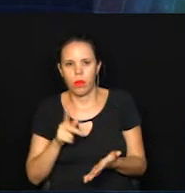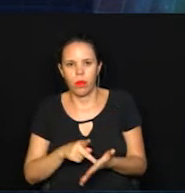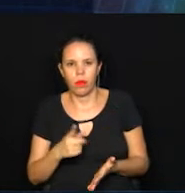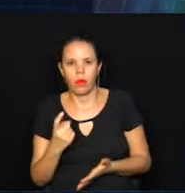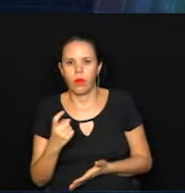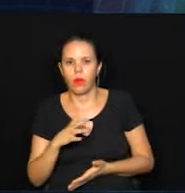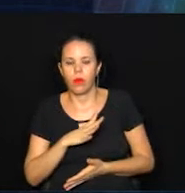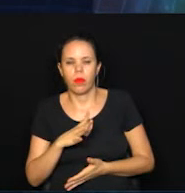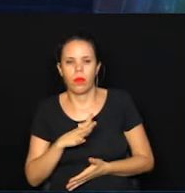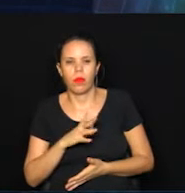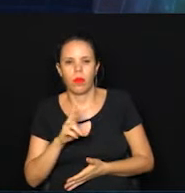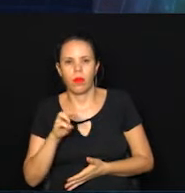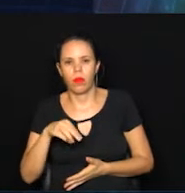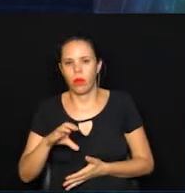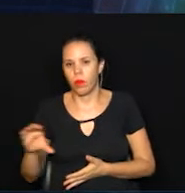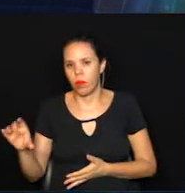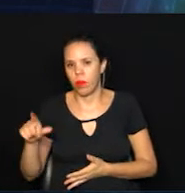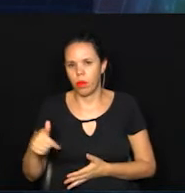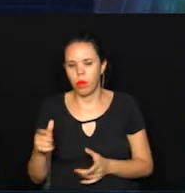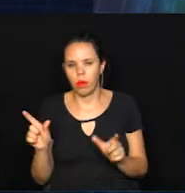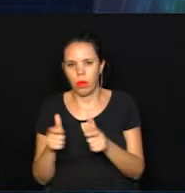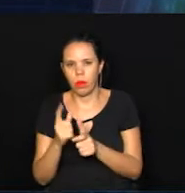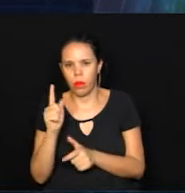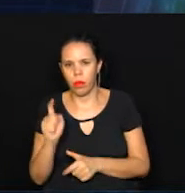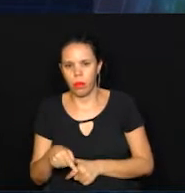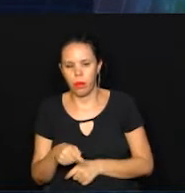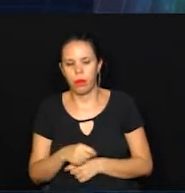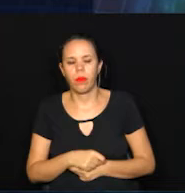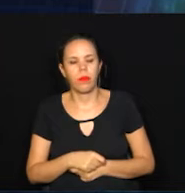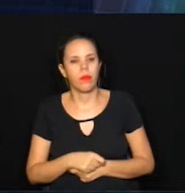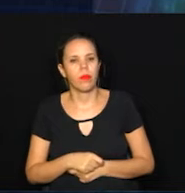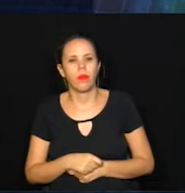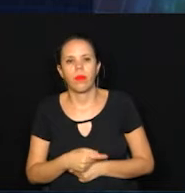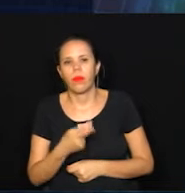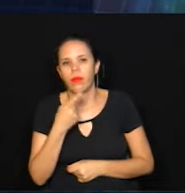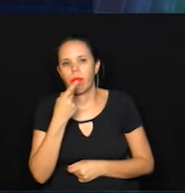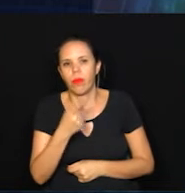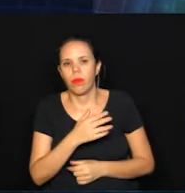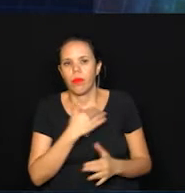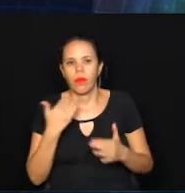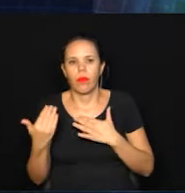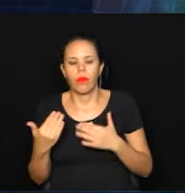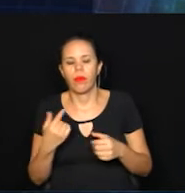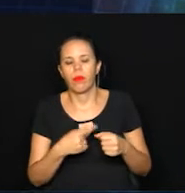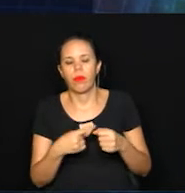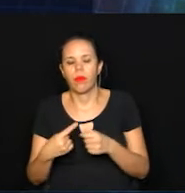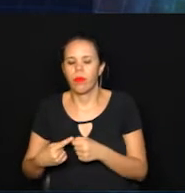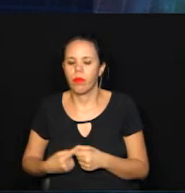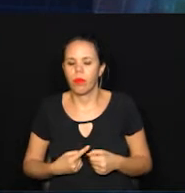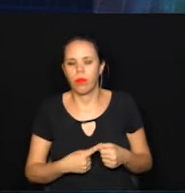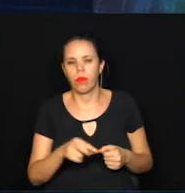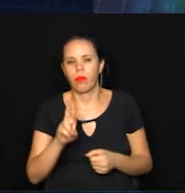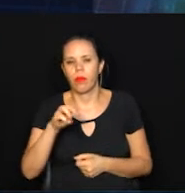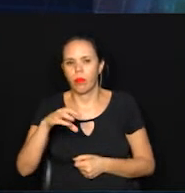única cidade da RMC com menos de 1.000 casos. Agora nós vamos falar dos óbitos na região metropolitana,